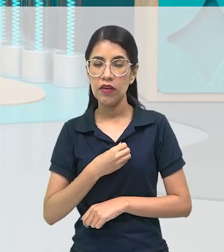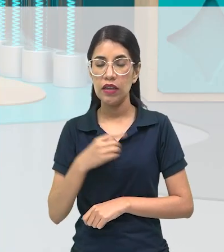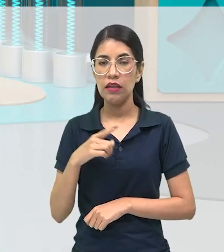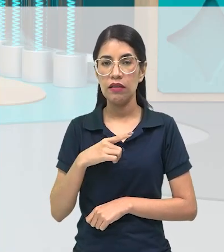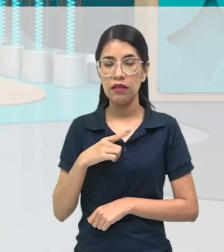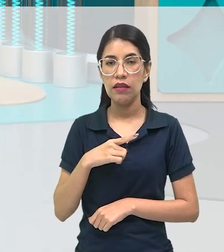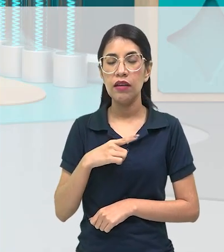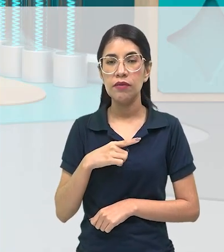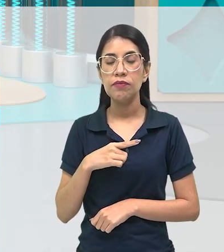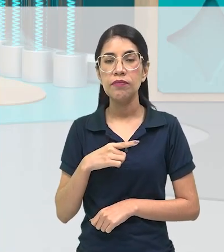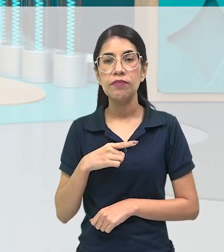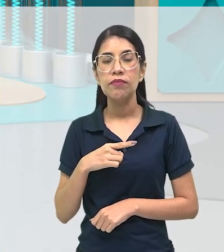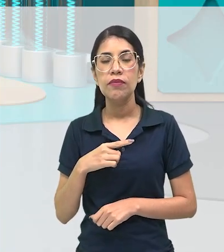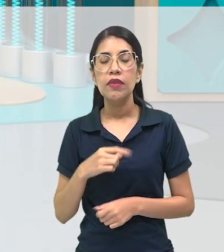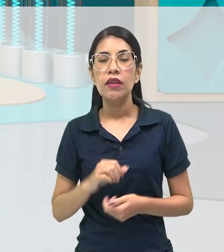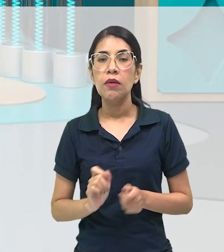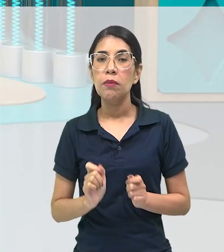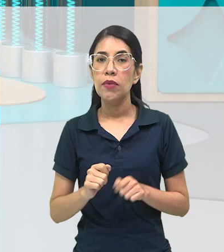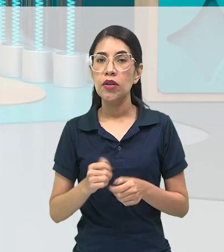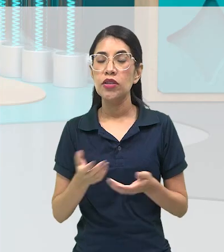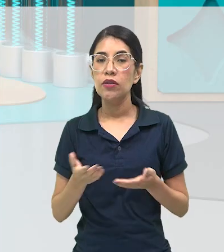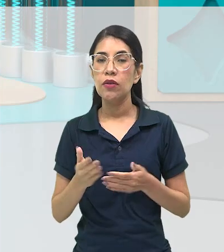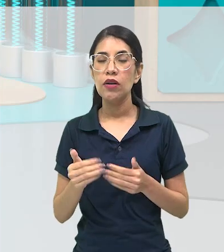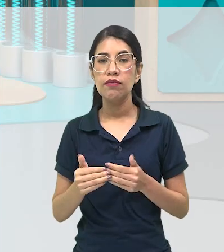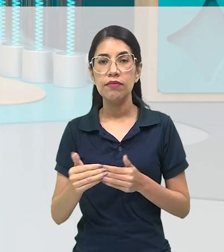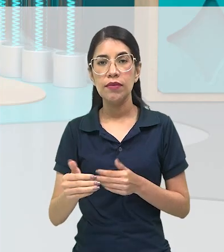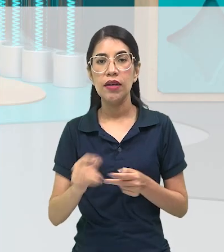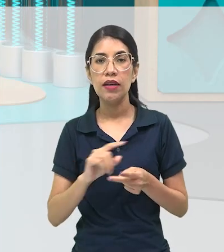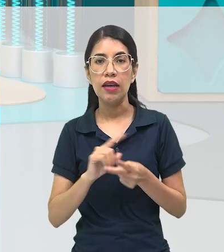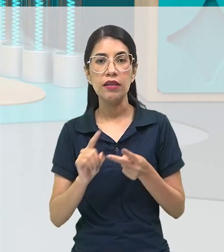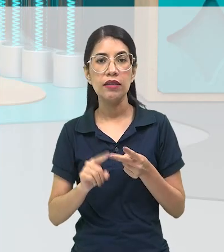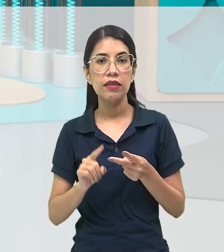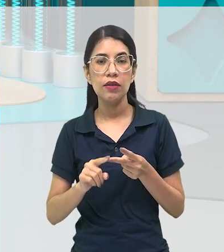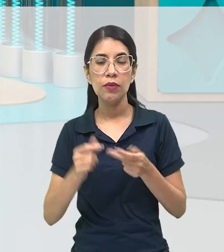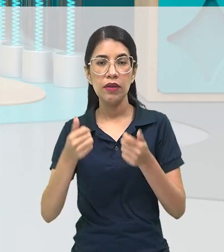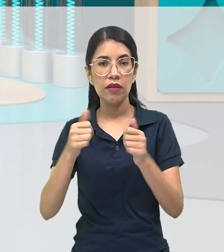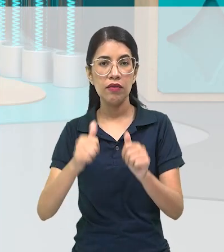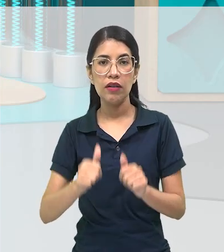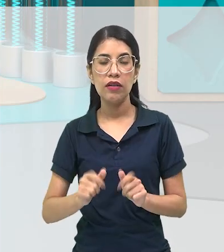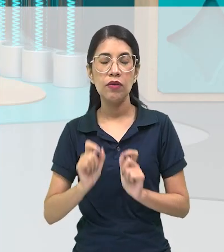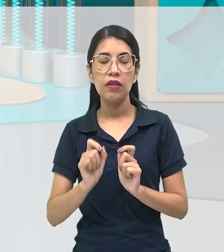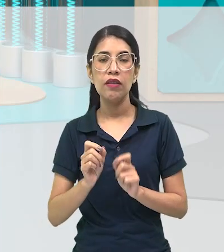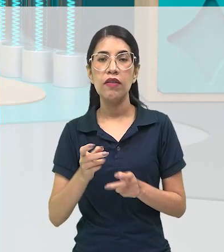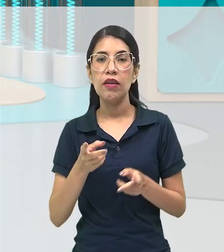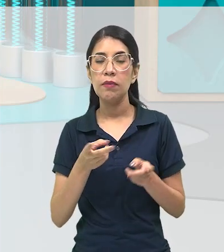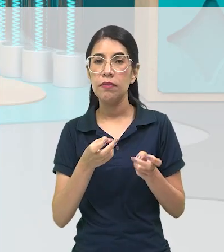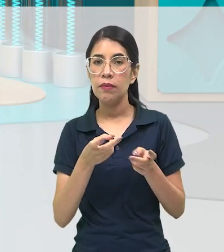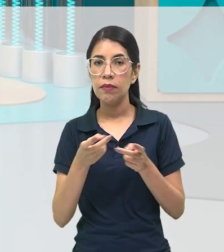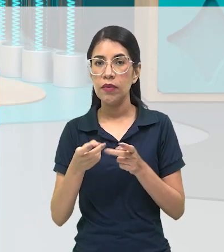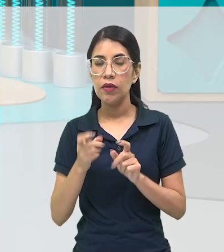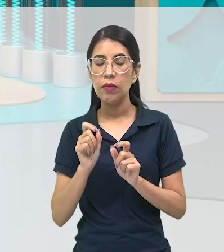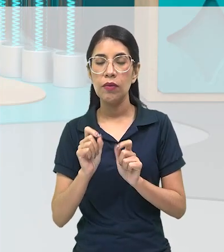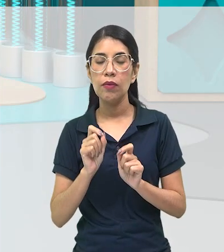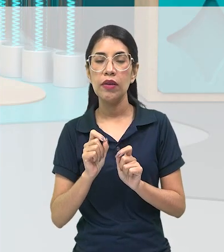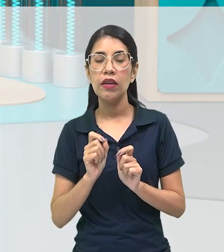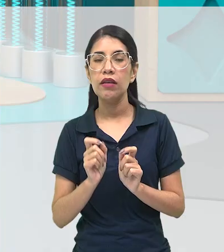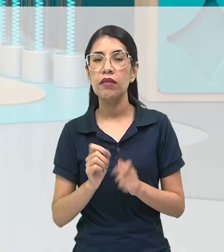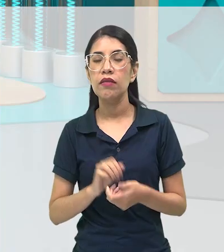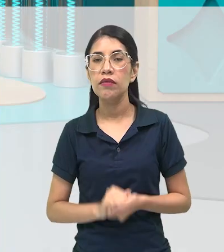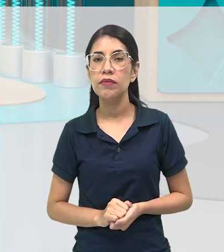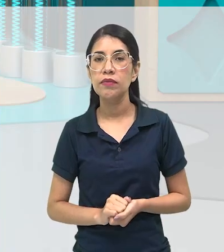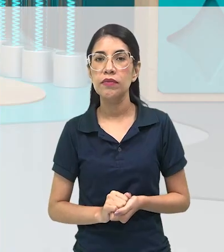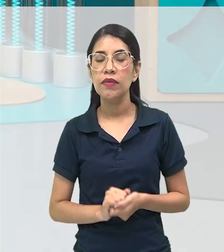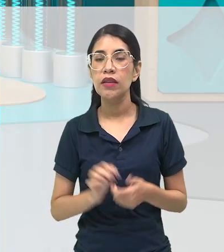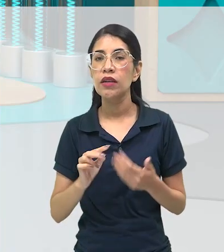Então você pode iniciar então a avaliação secundária, que vai verificar, diagnosticar as